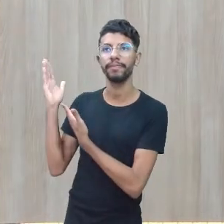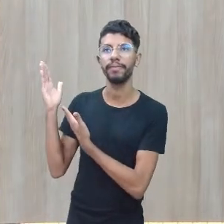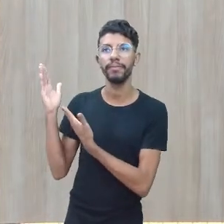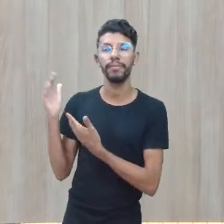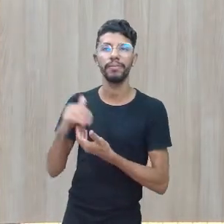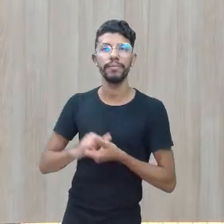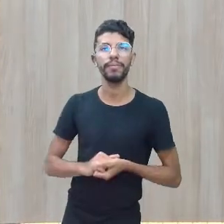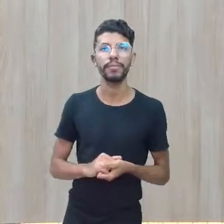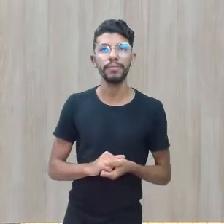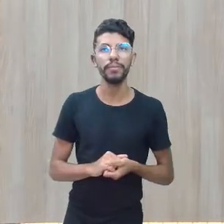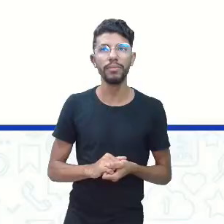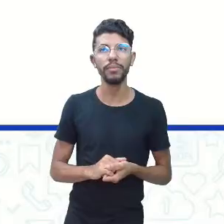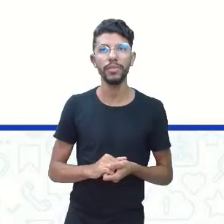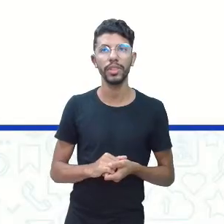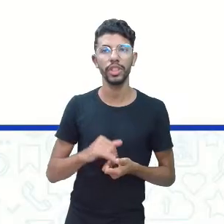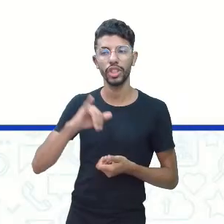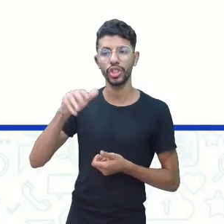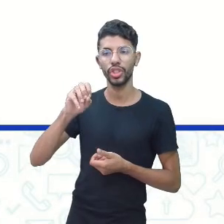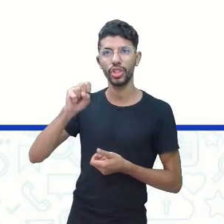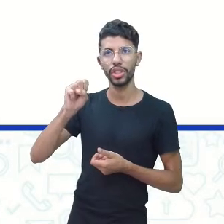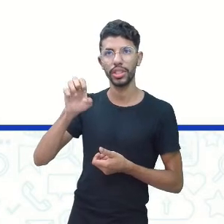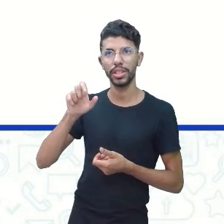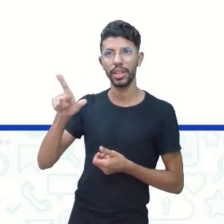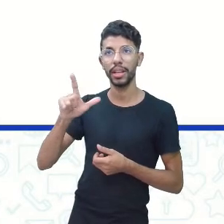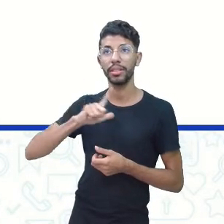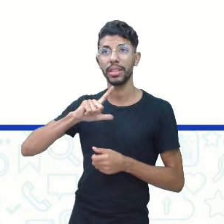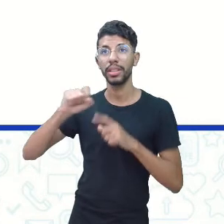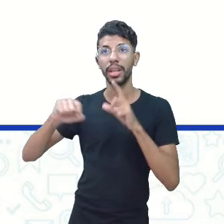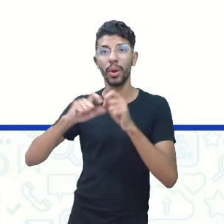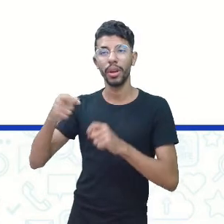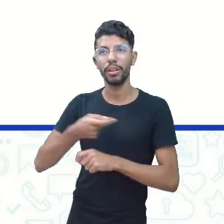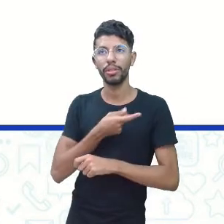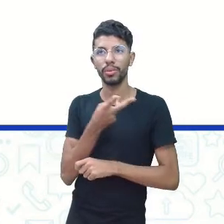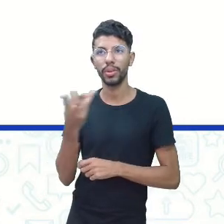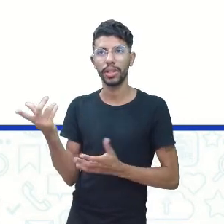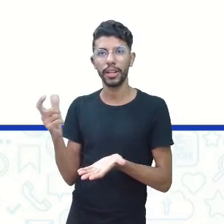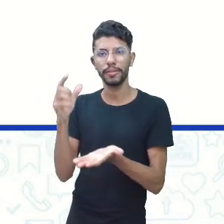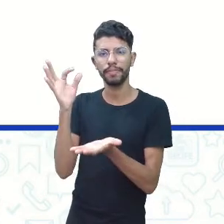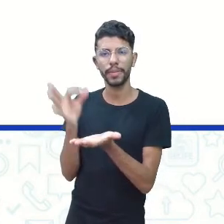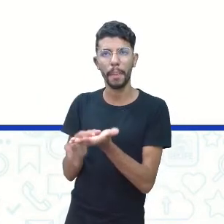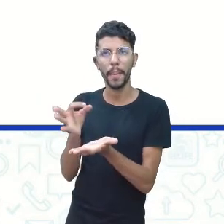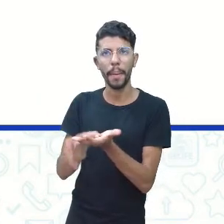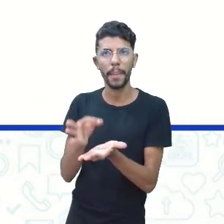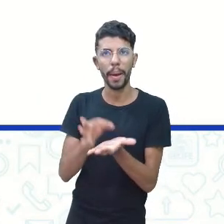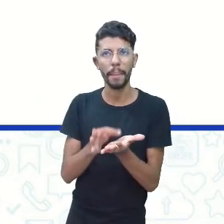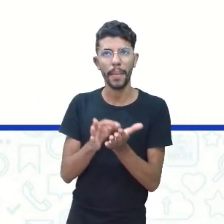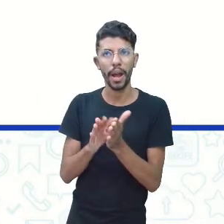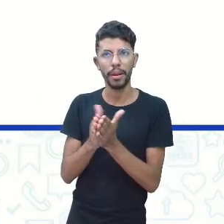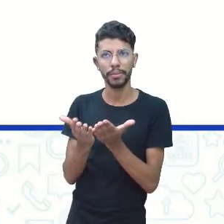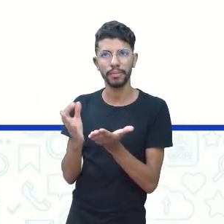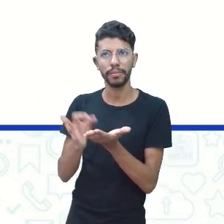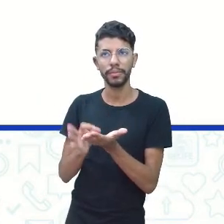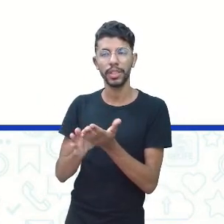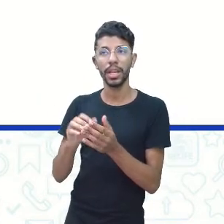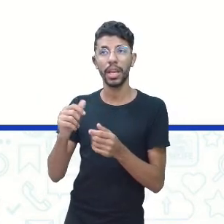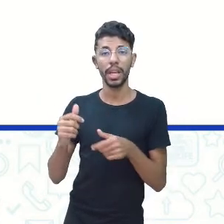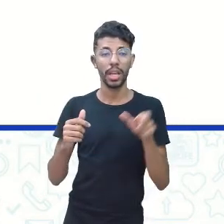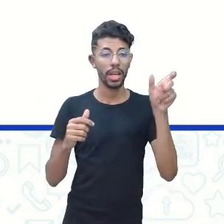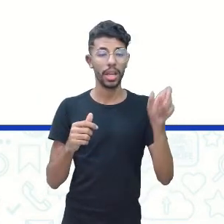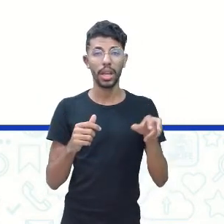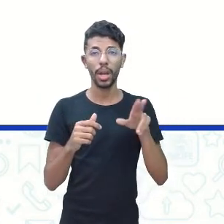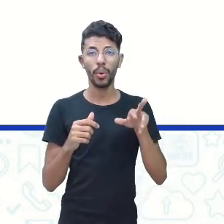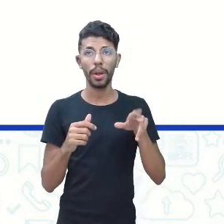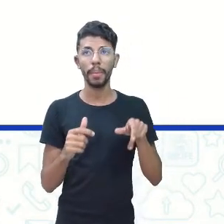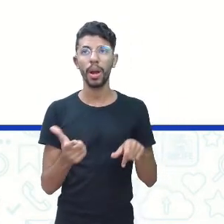noção. Ó, José tem certa quantidade de figurinhas e seu irmão tem o triplo dessa